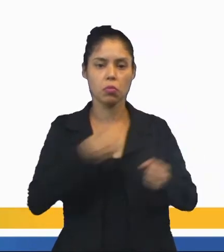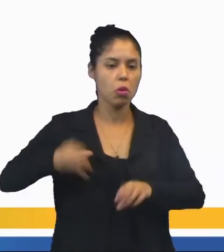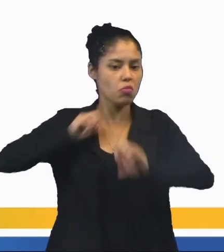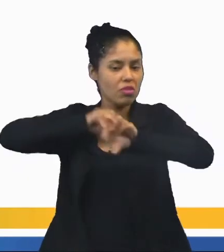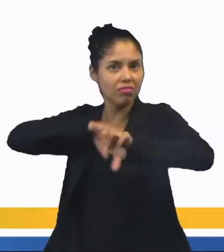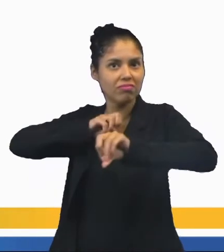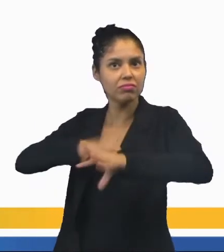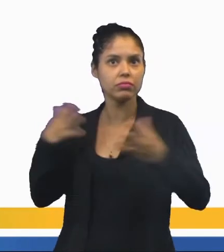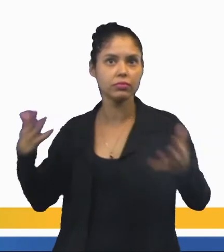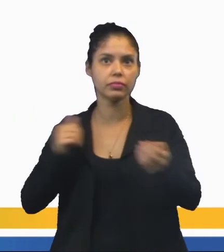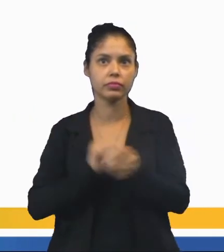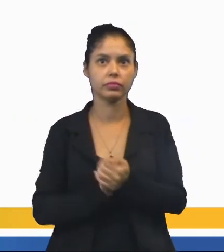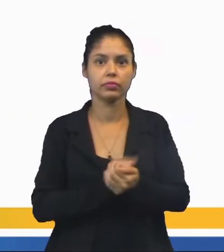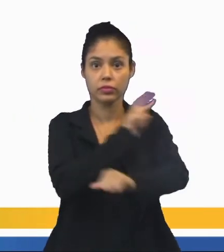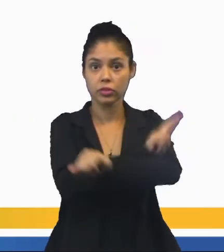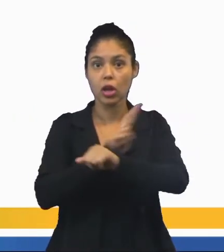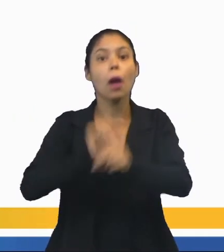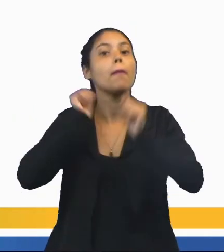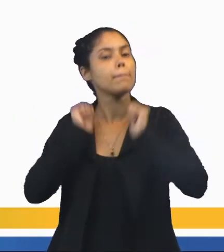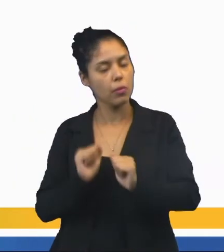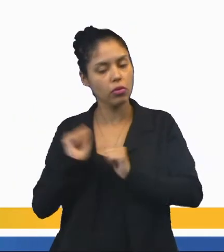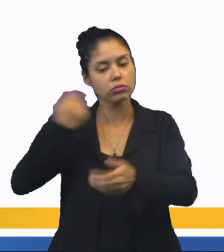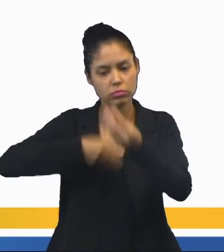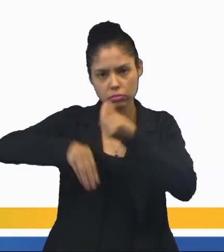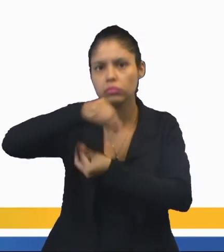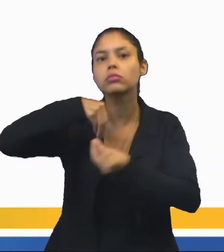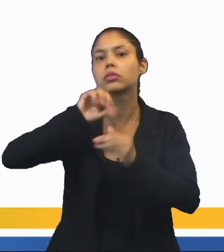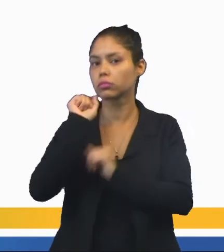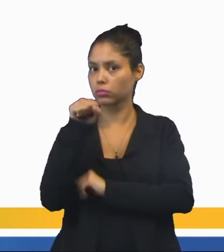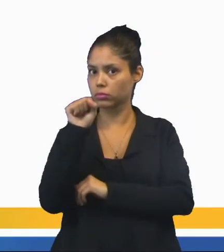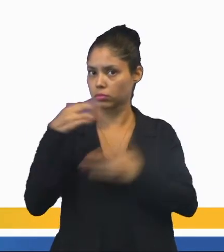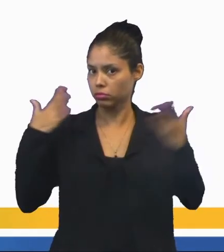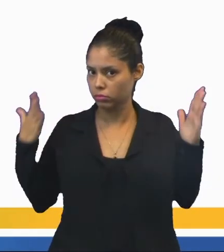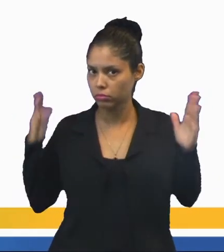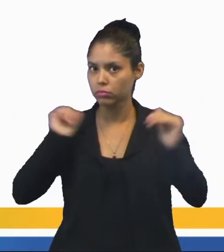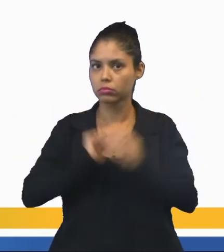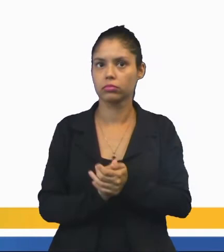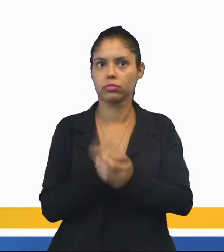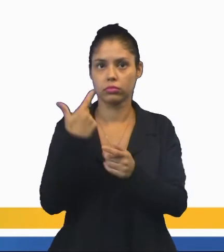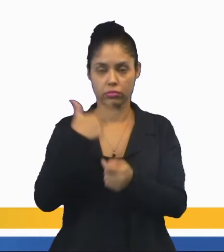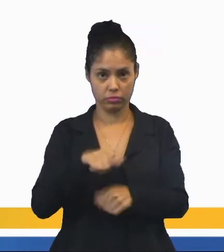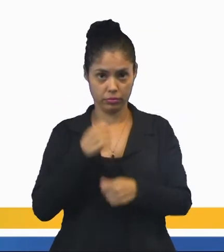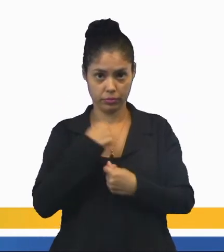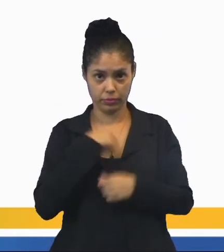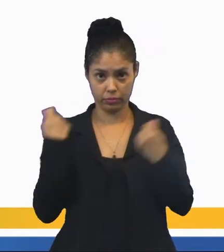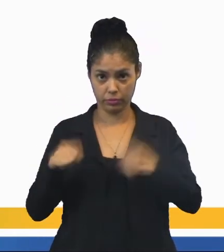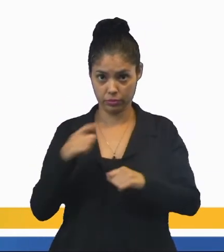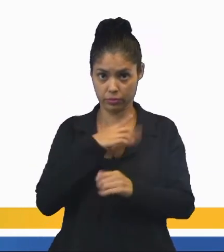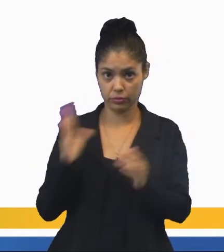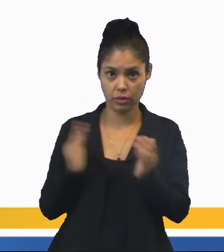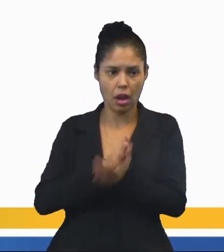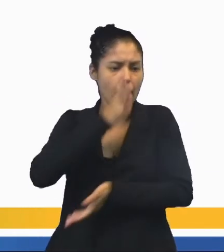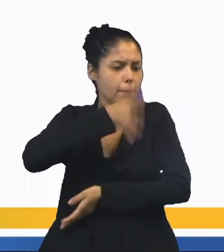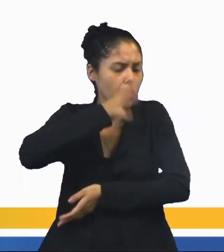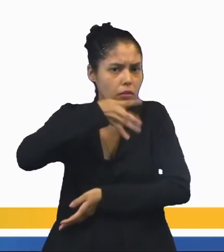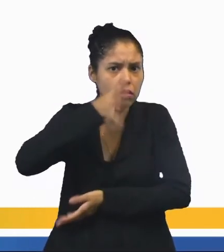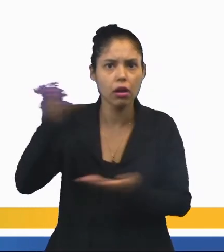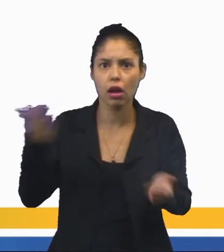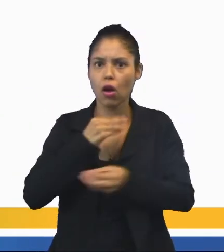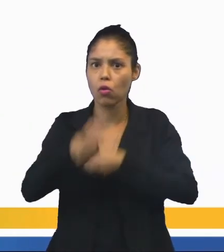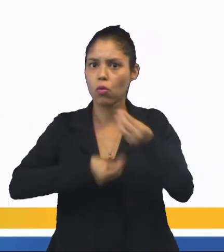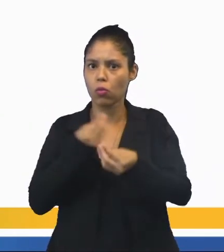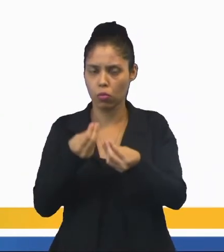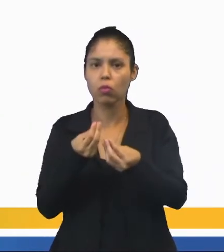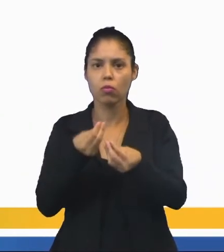educação. As religiões podem sim se envolver com isso, gente. Tem certas religiões que a gente até critica o modo como